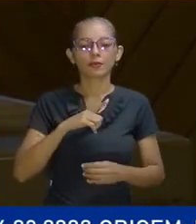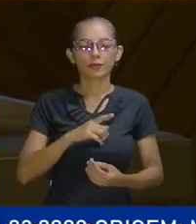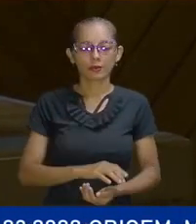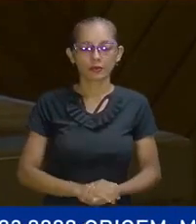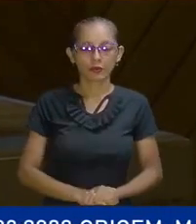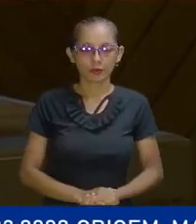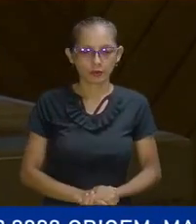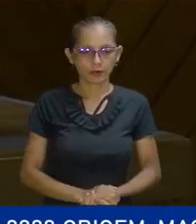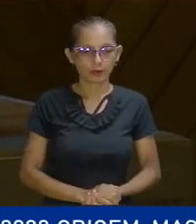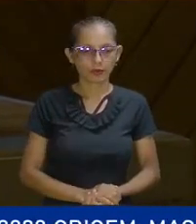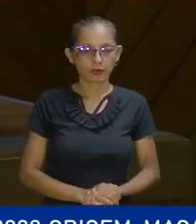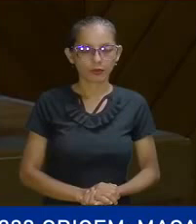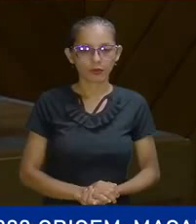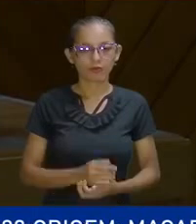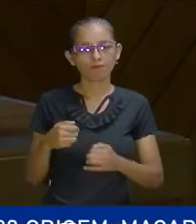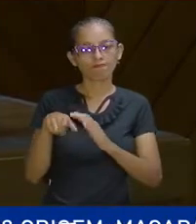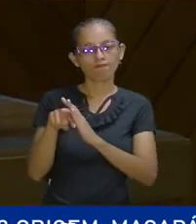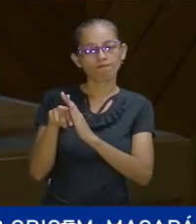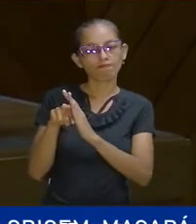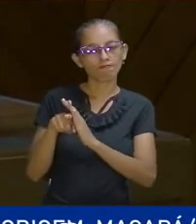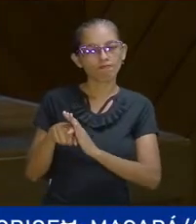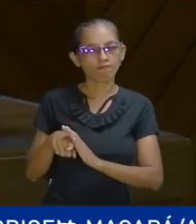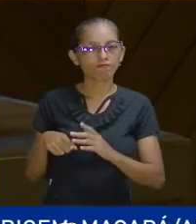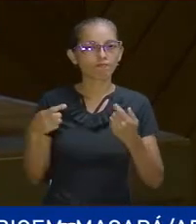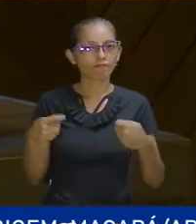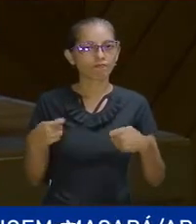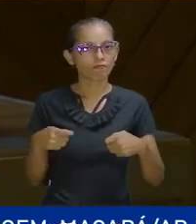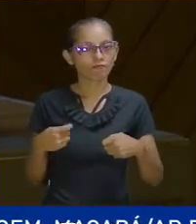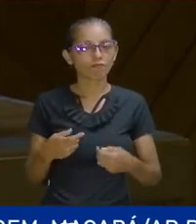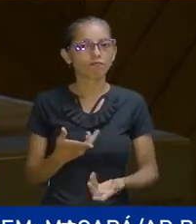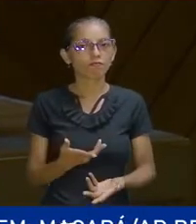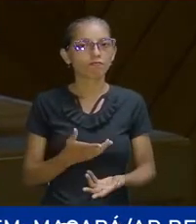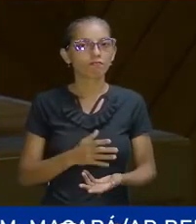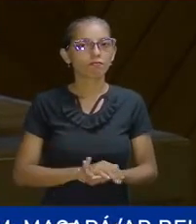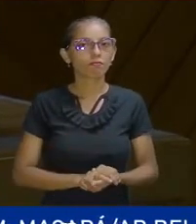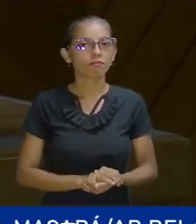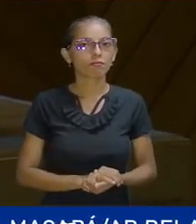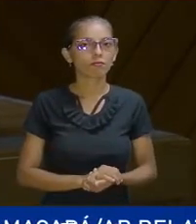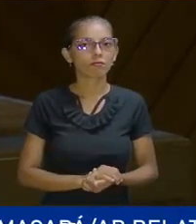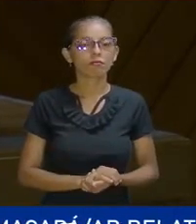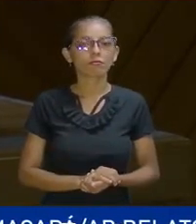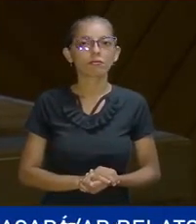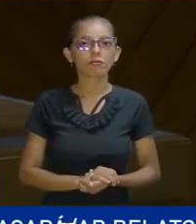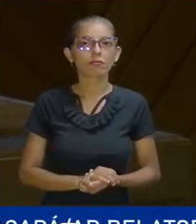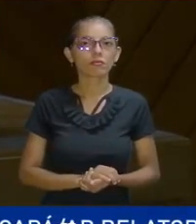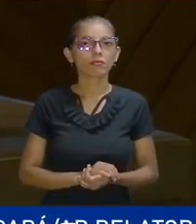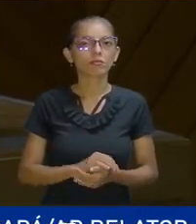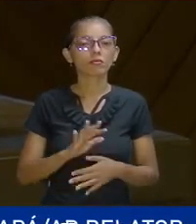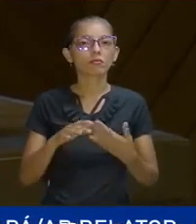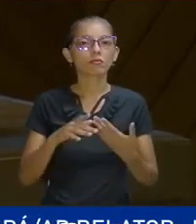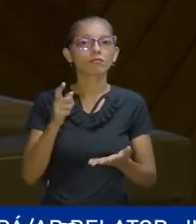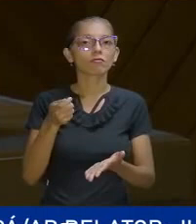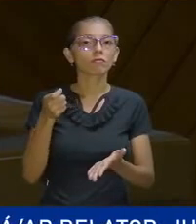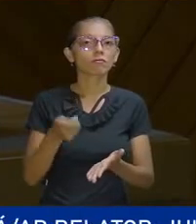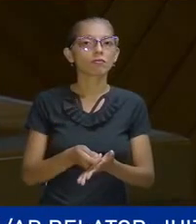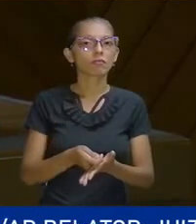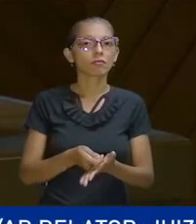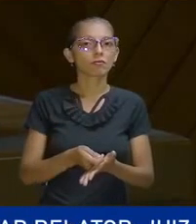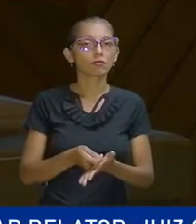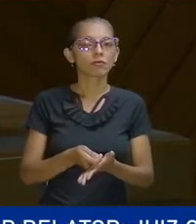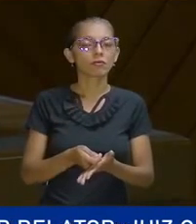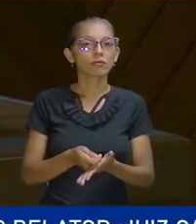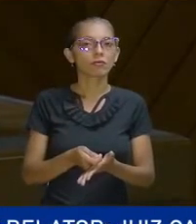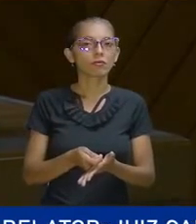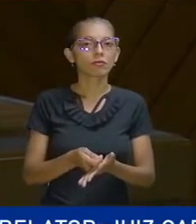suspensão da diplomação da investigada Zeneide, que foi indeferida, e, ao final, requereram a condenação dos investigados